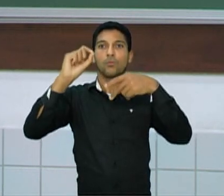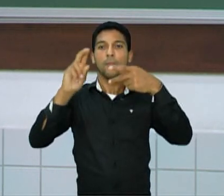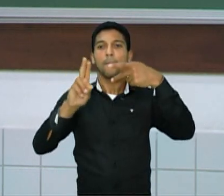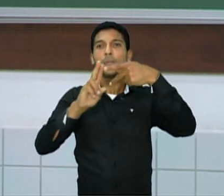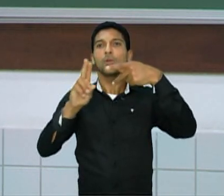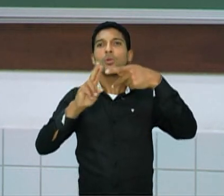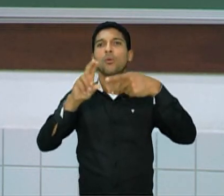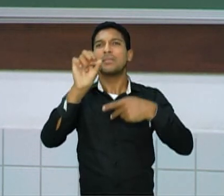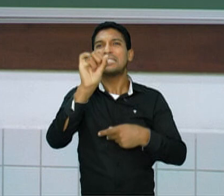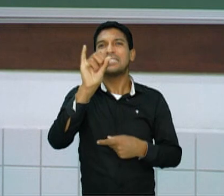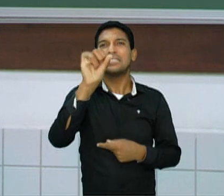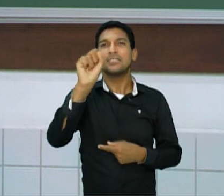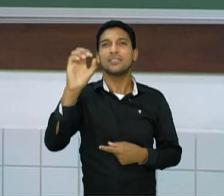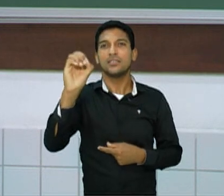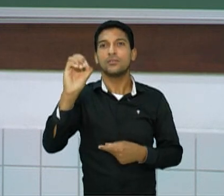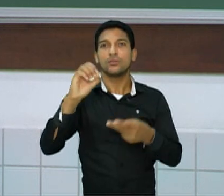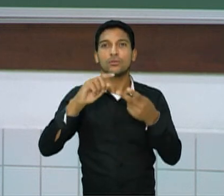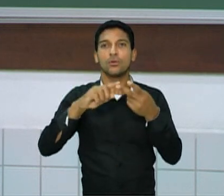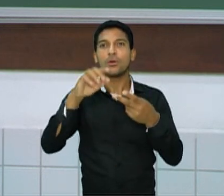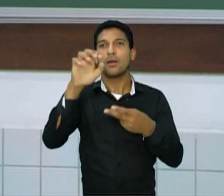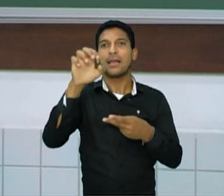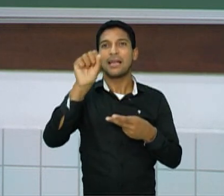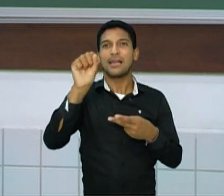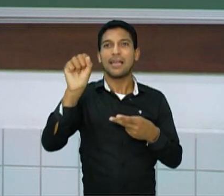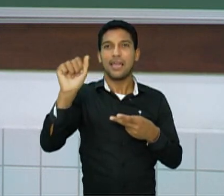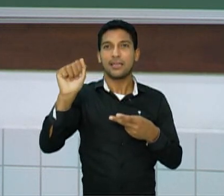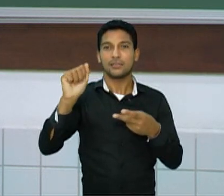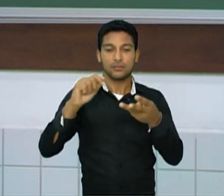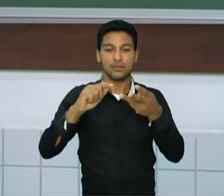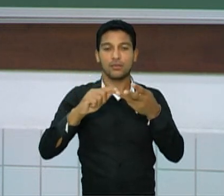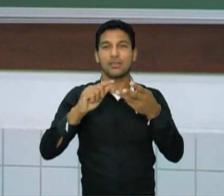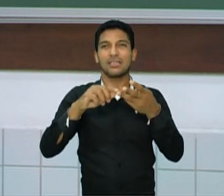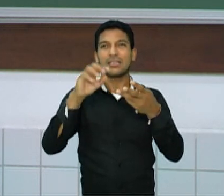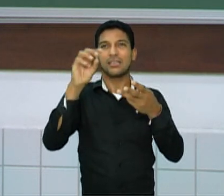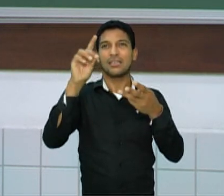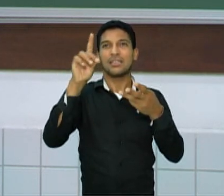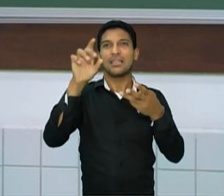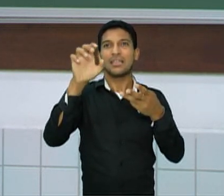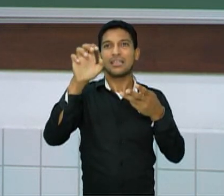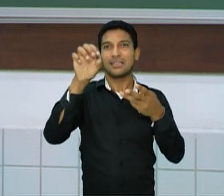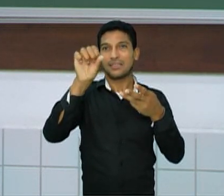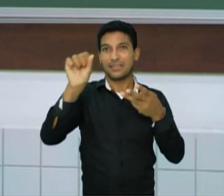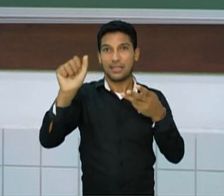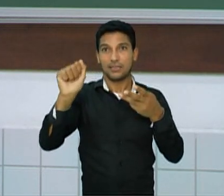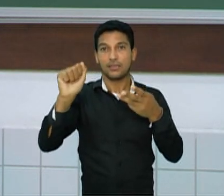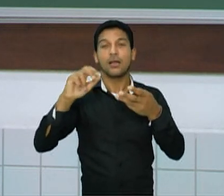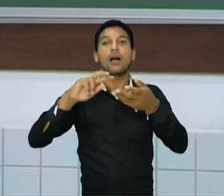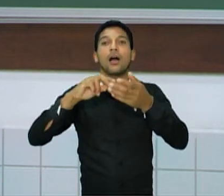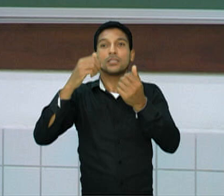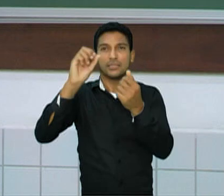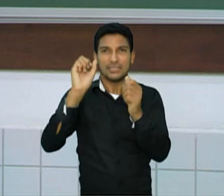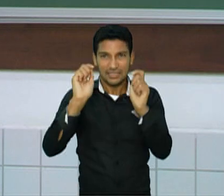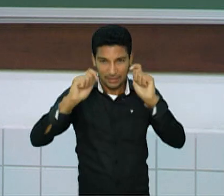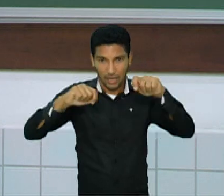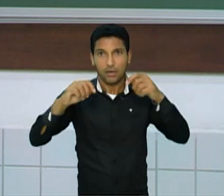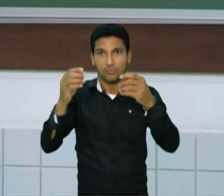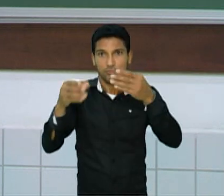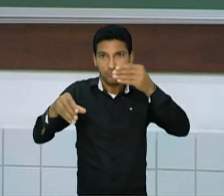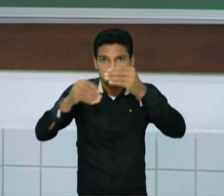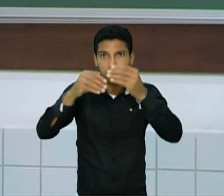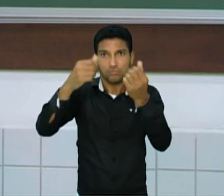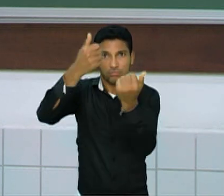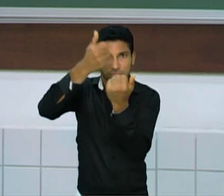quer dizer que é um sintagma nominal. Quer dizer que, se for uma oração subordinada, vai ser uma